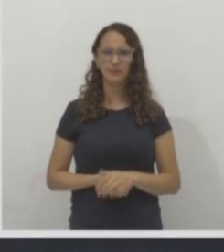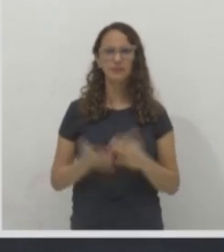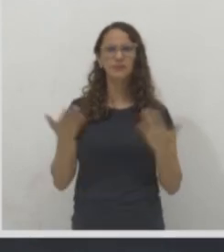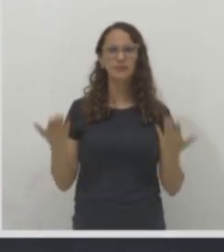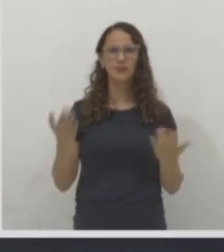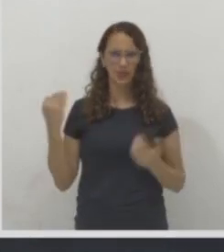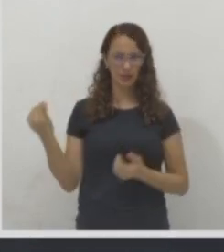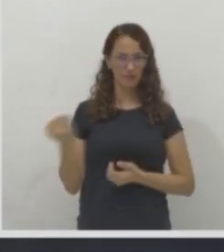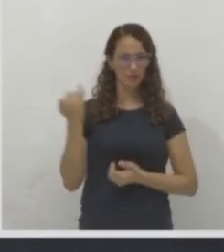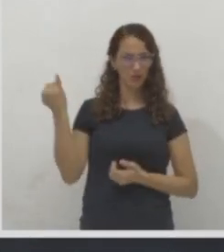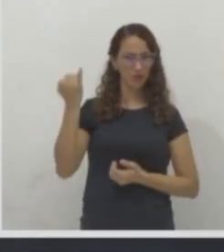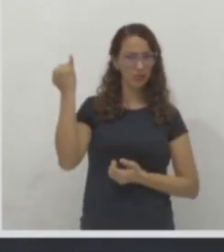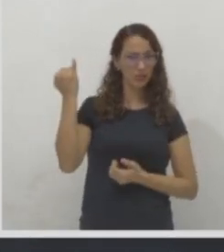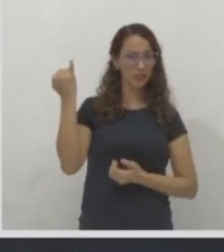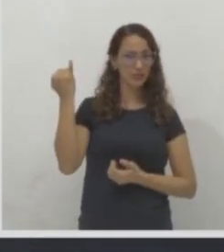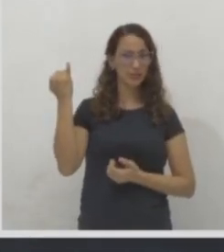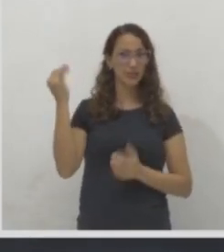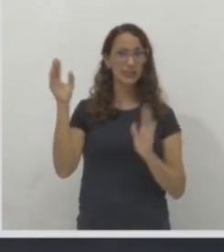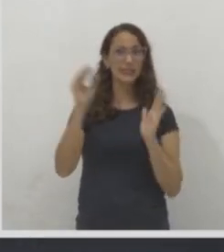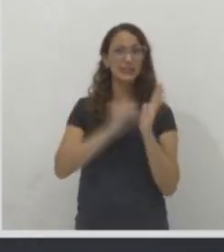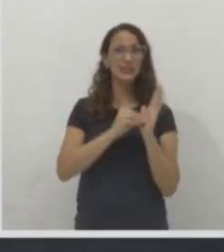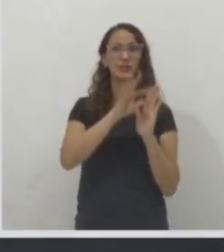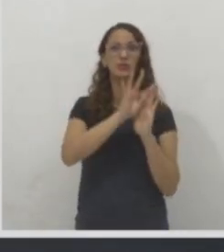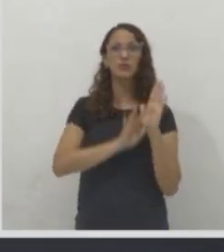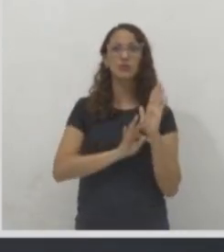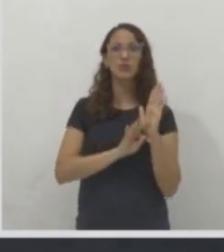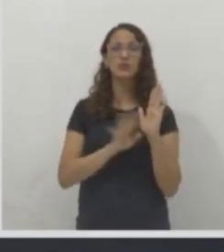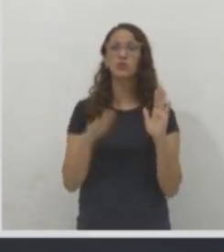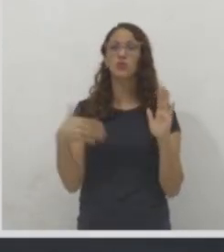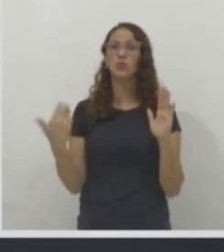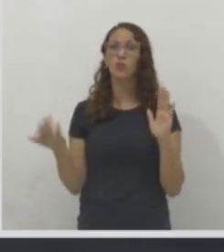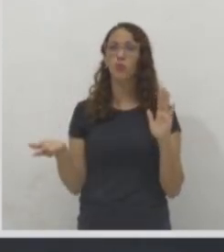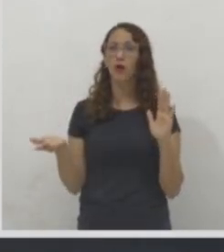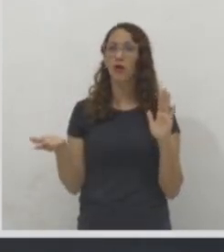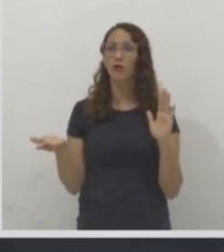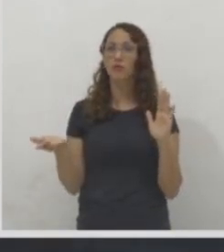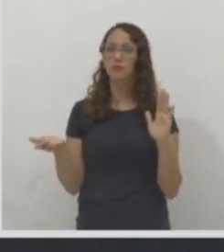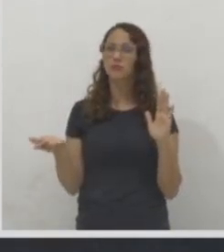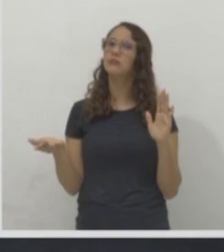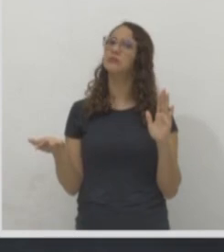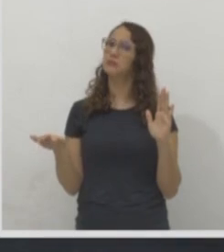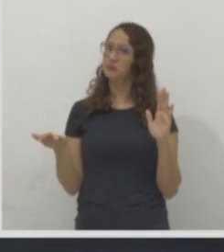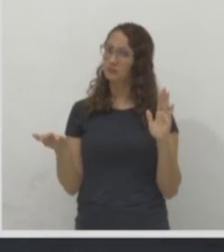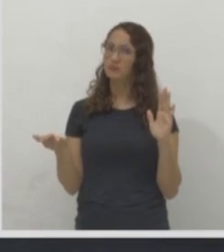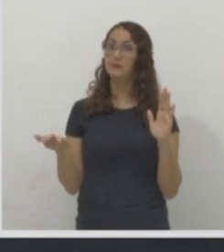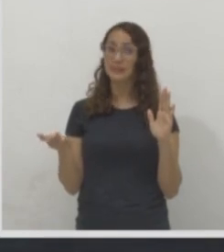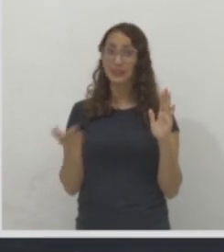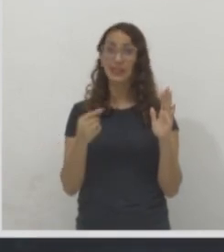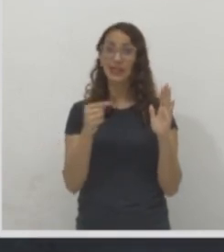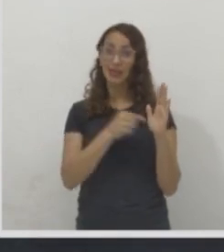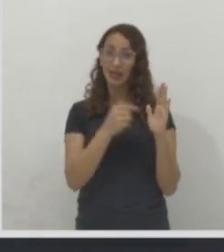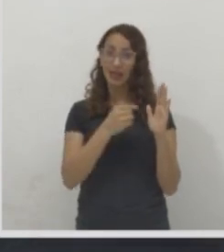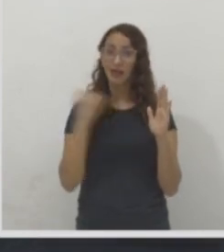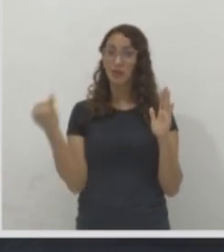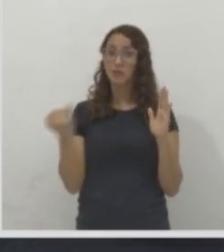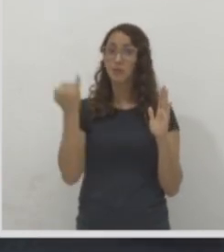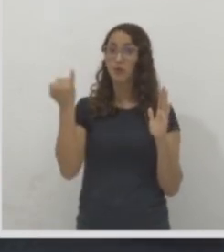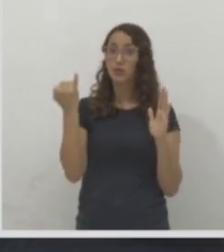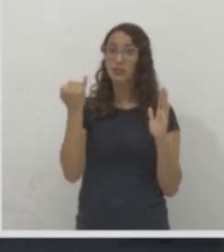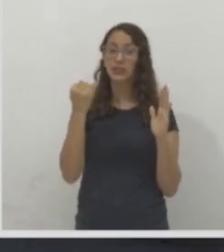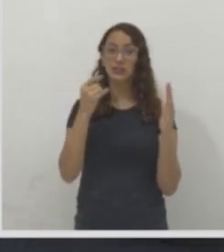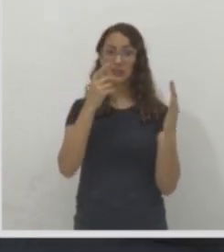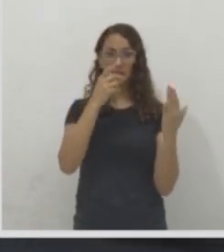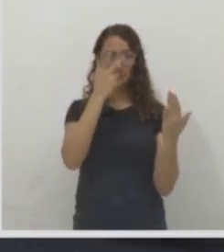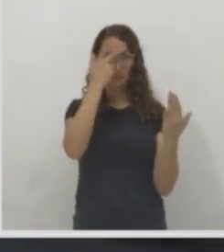relevância dela dentro do texto? A relevância dela é justamente chamar a